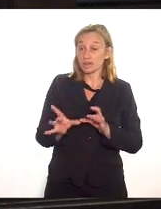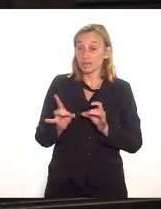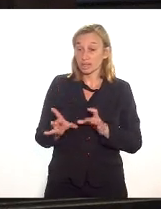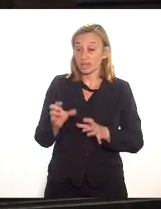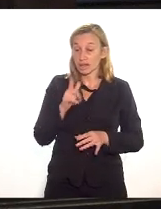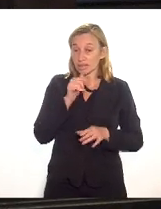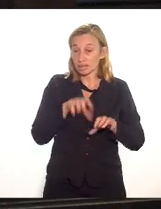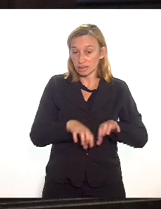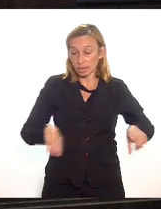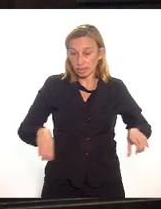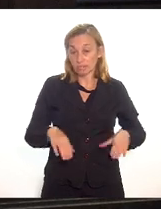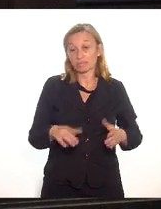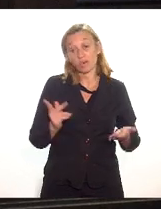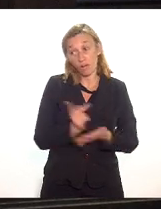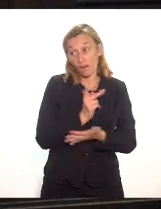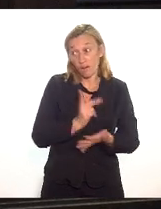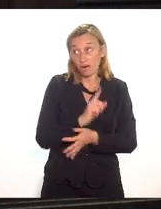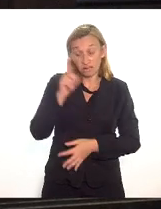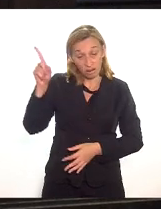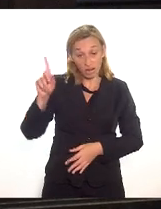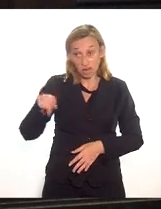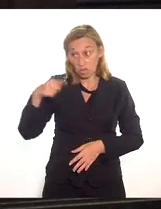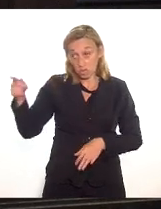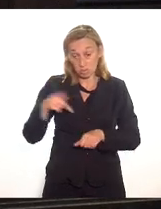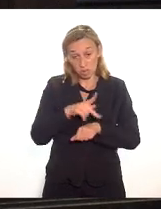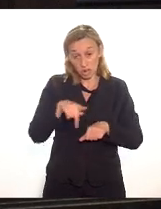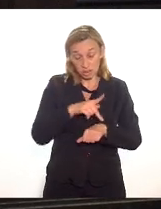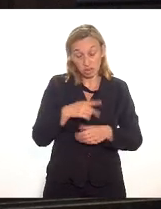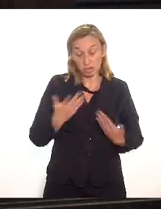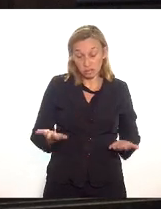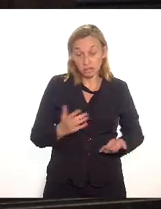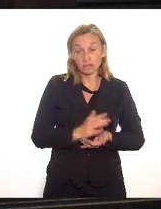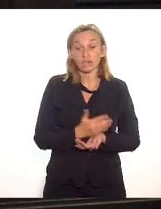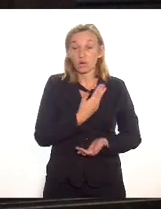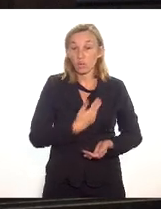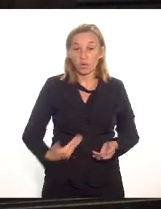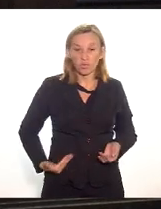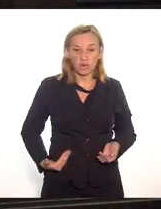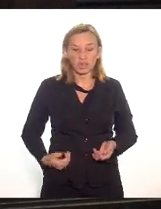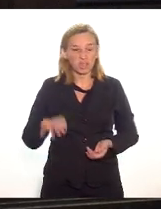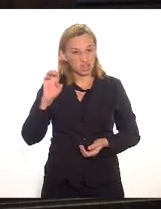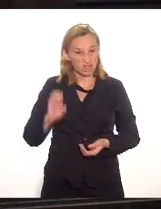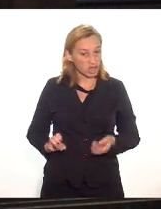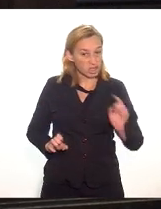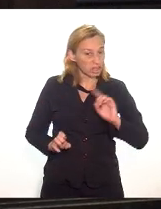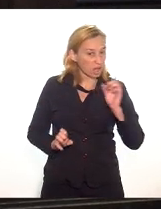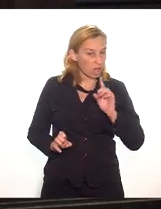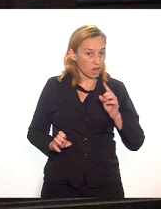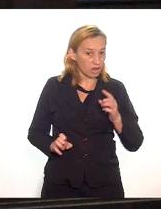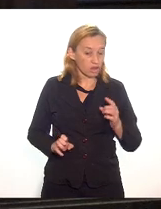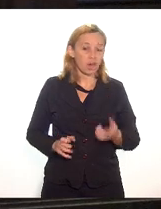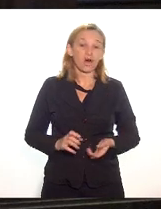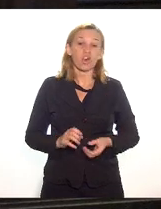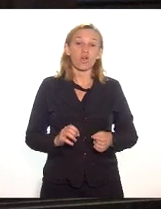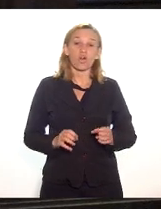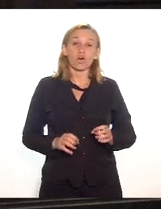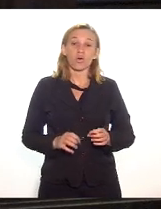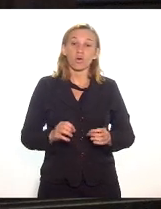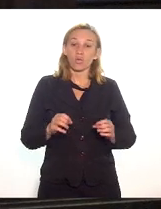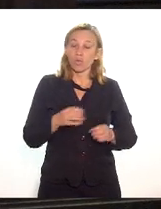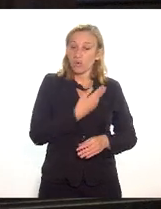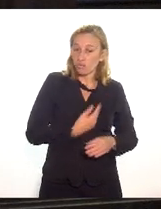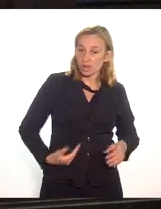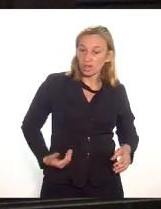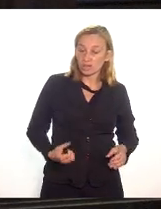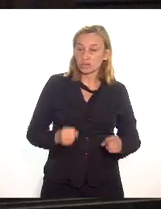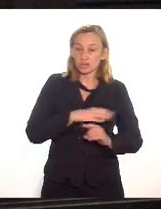saneamento. Deu errado, avaliaram que deu errado. Não são governos de esquerda necessariamente, não. Não são governos socialistas necessariamente, não.